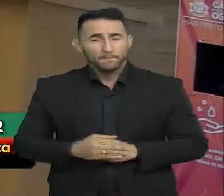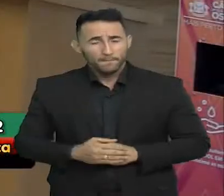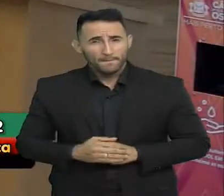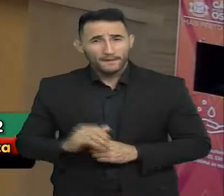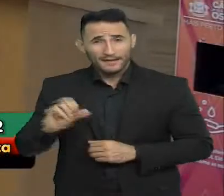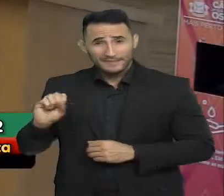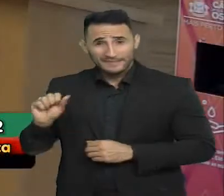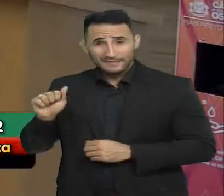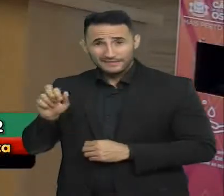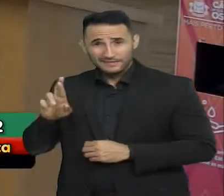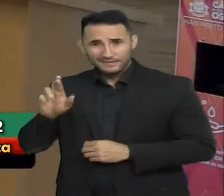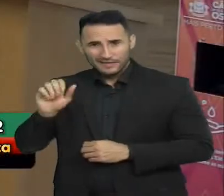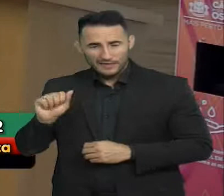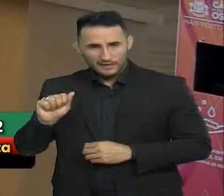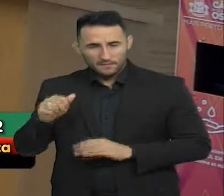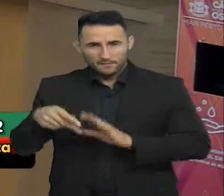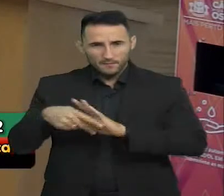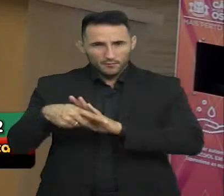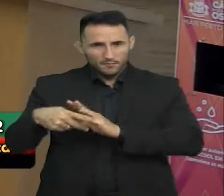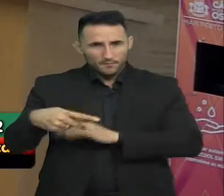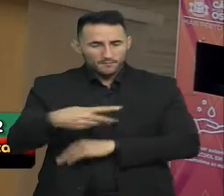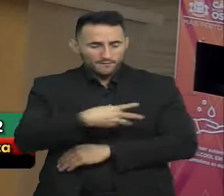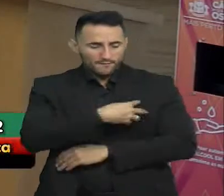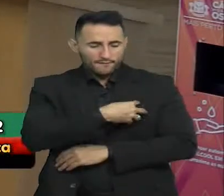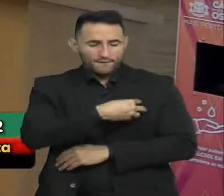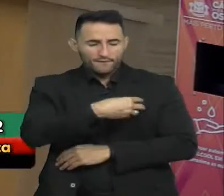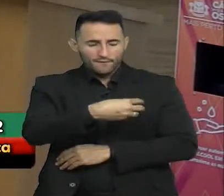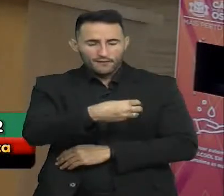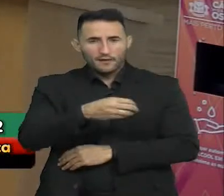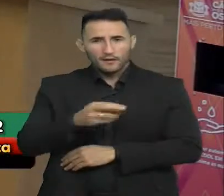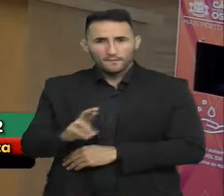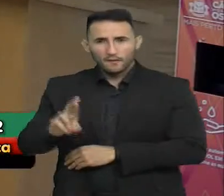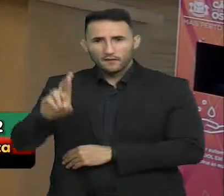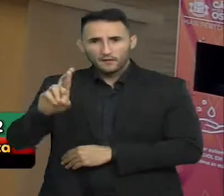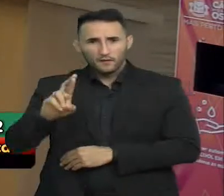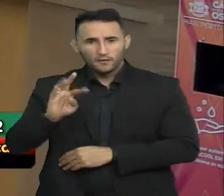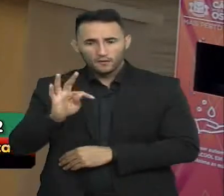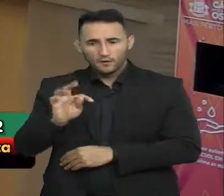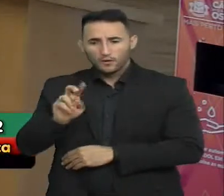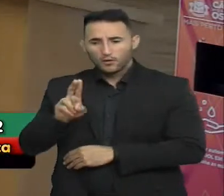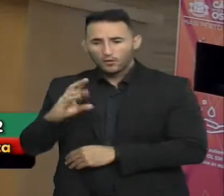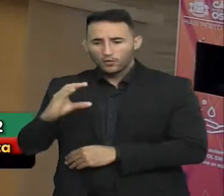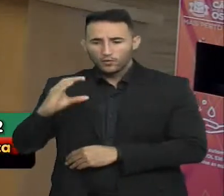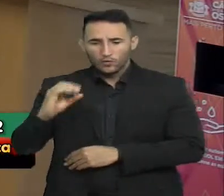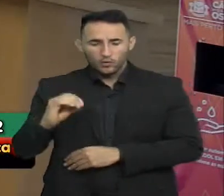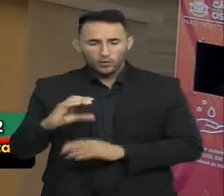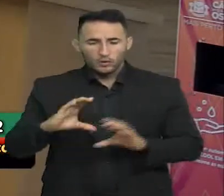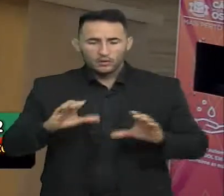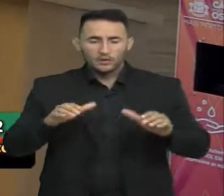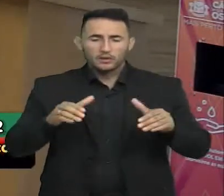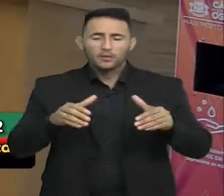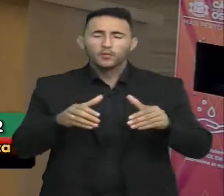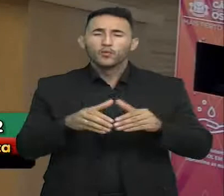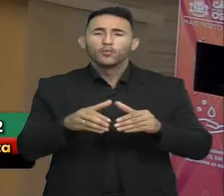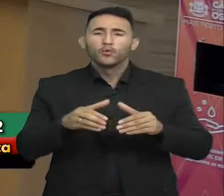Sara, que é filha, representando a Atuco, Templo de Umbanda, Caboclo Pena